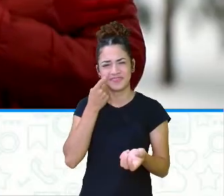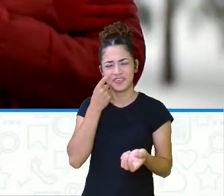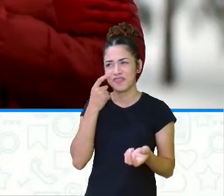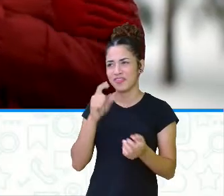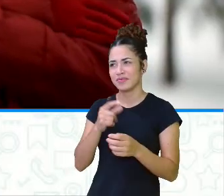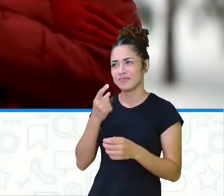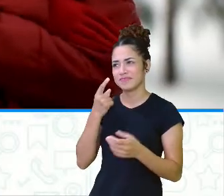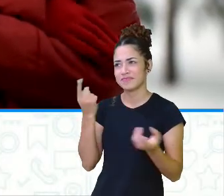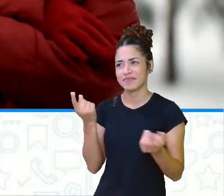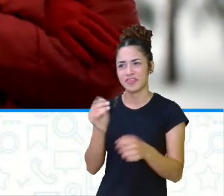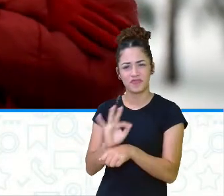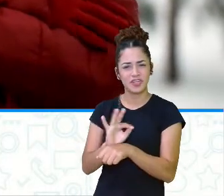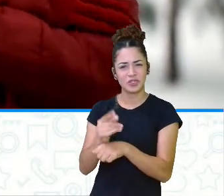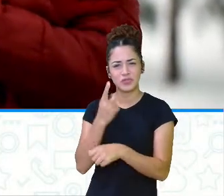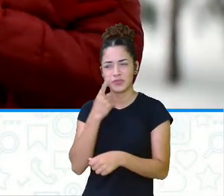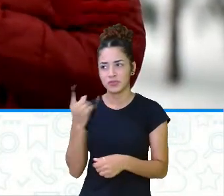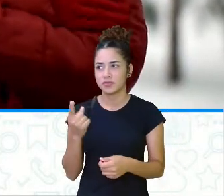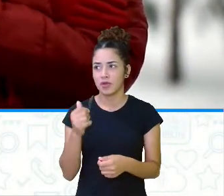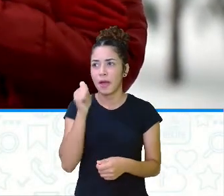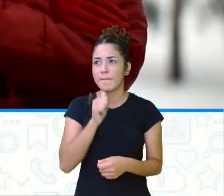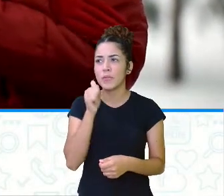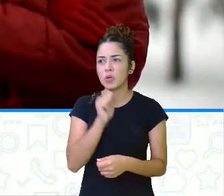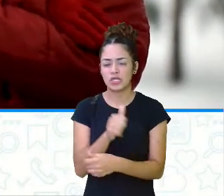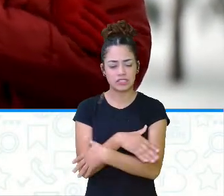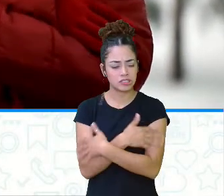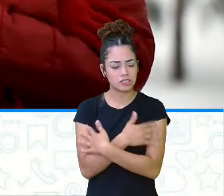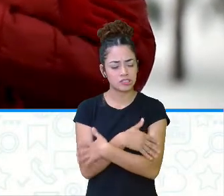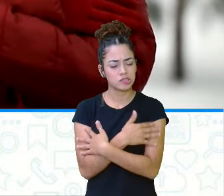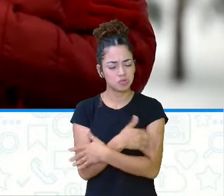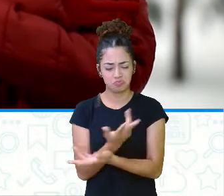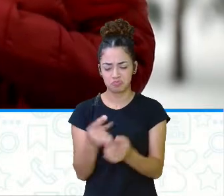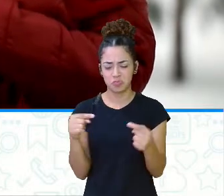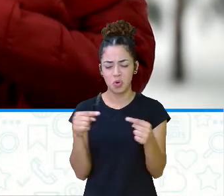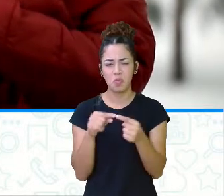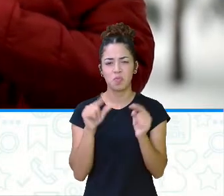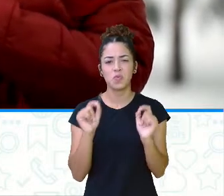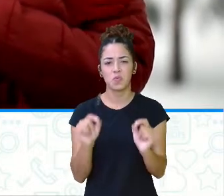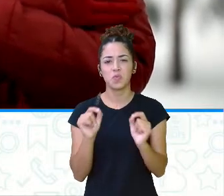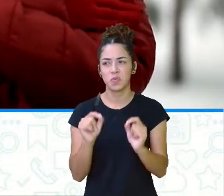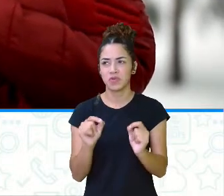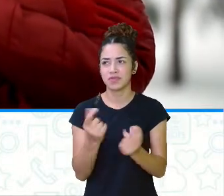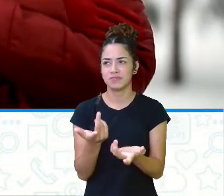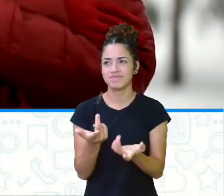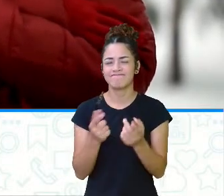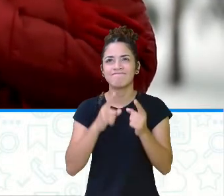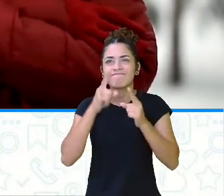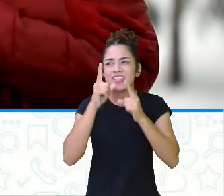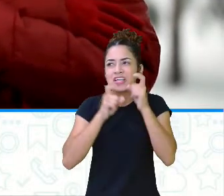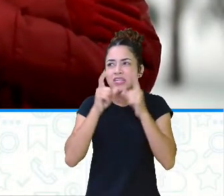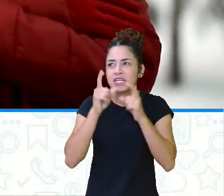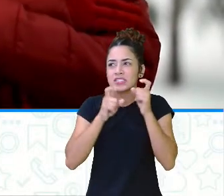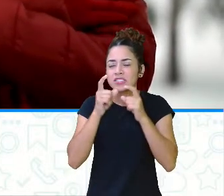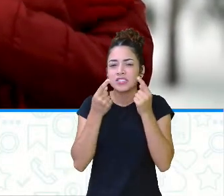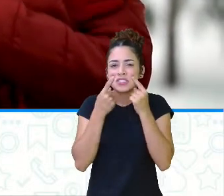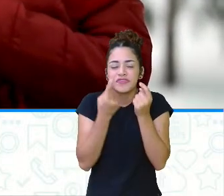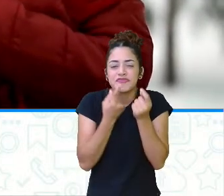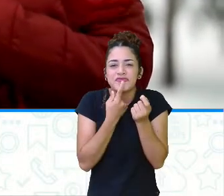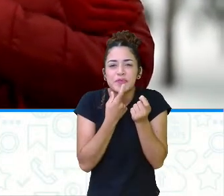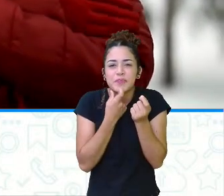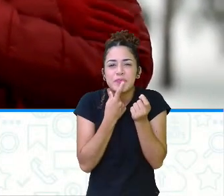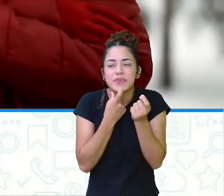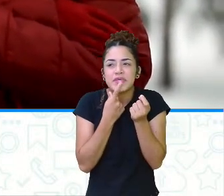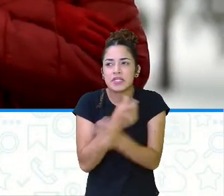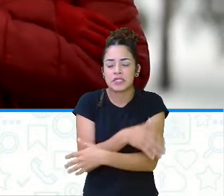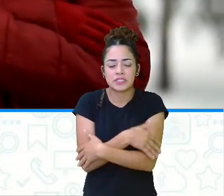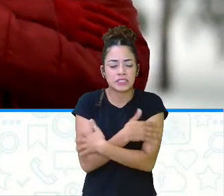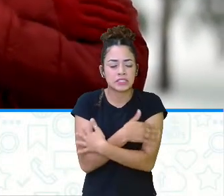estão imaginando aqui? Essa moça tá com o quê? Ué? Ela tá fazendo assim, ó, chega tá com a carinha vermelhinha e chega